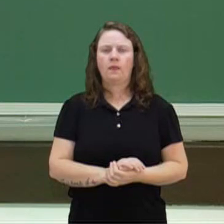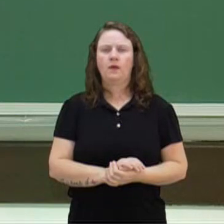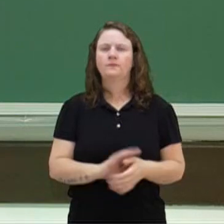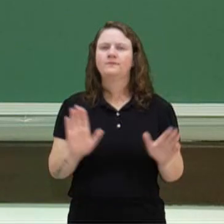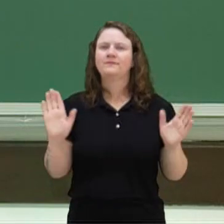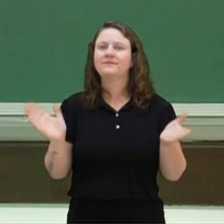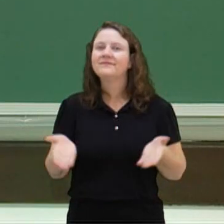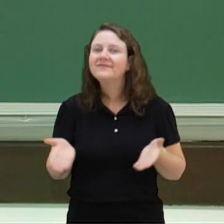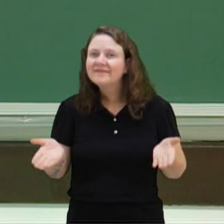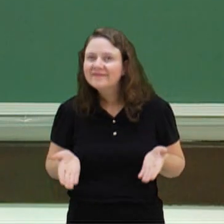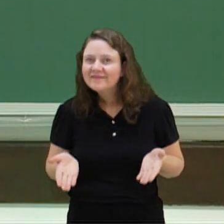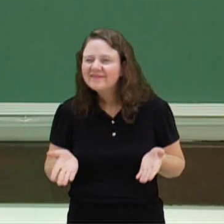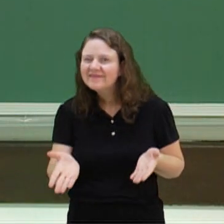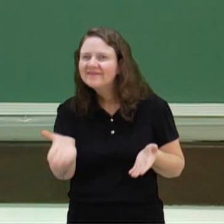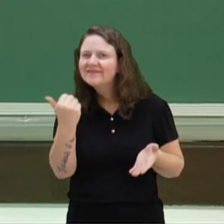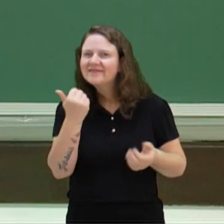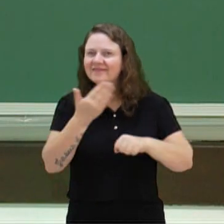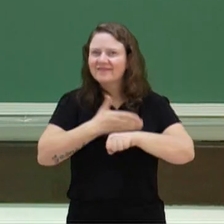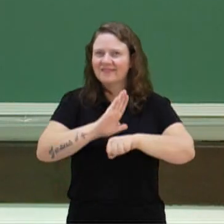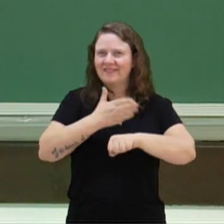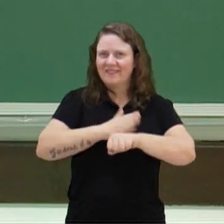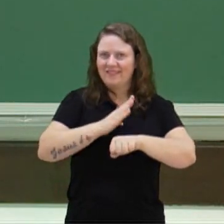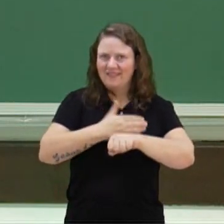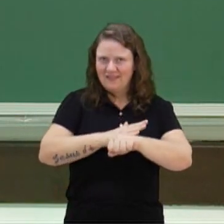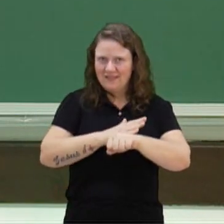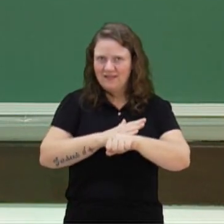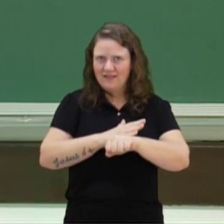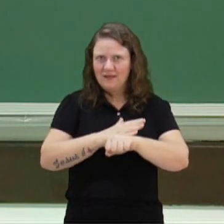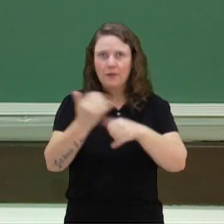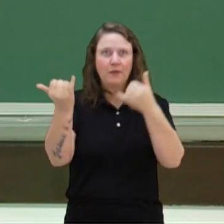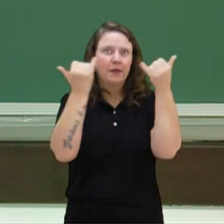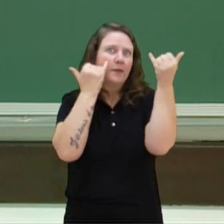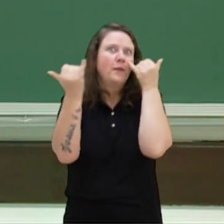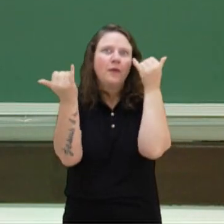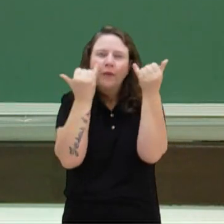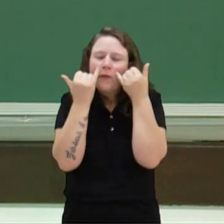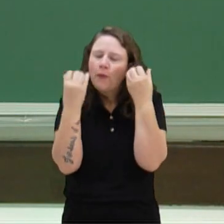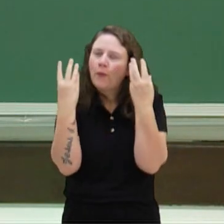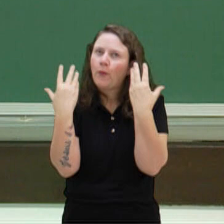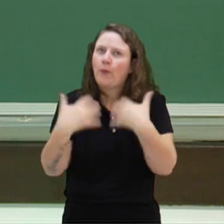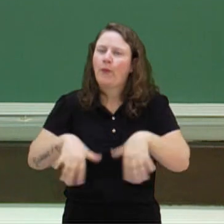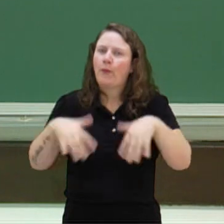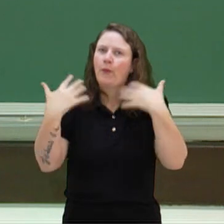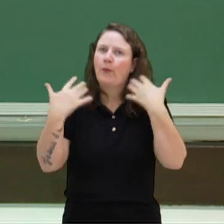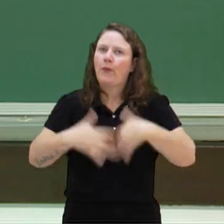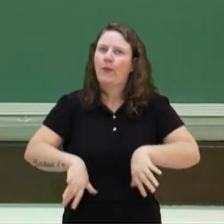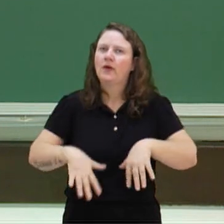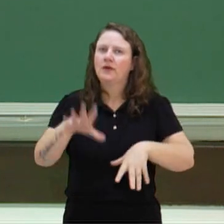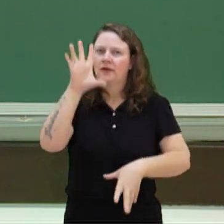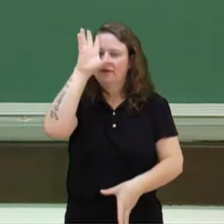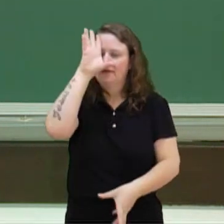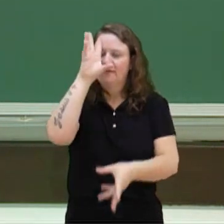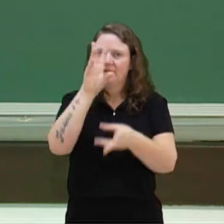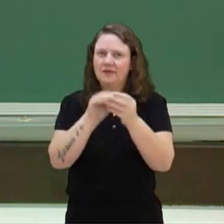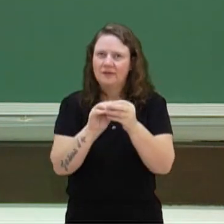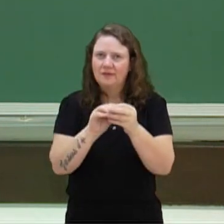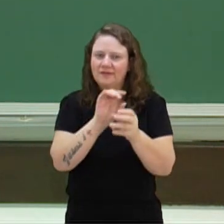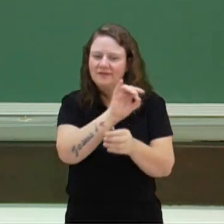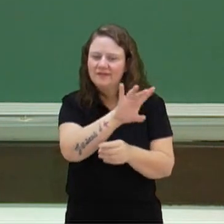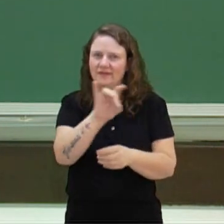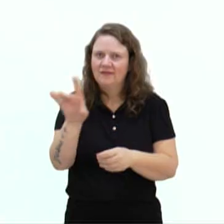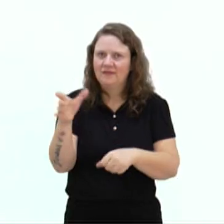E aí, vamos fazer um exercício? Muita informação, né? Vamos ver se vocês compreenderam agora na